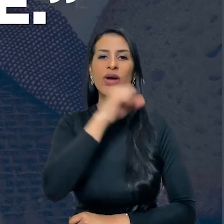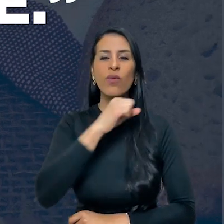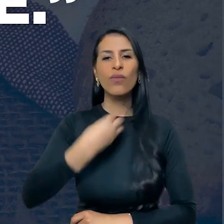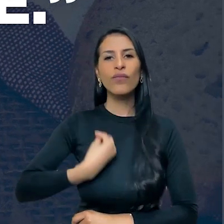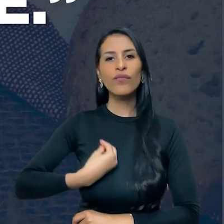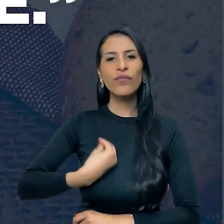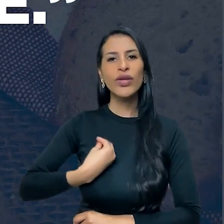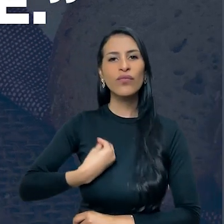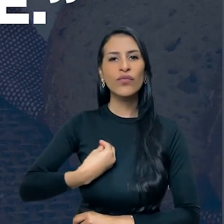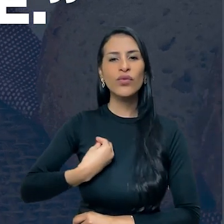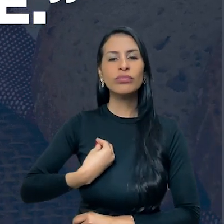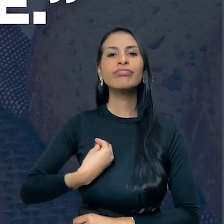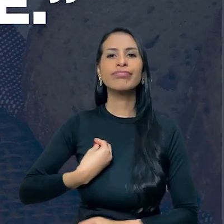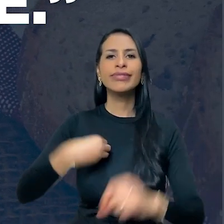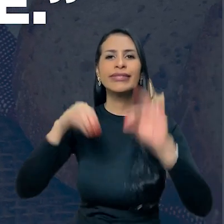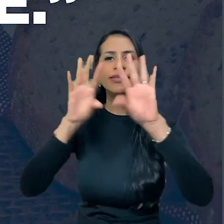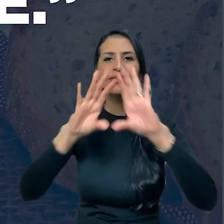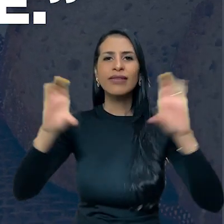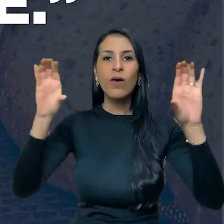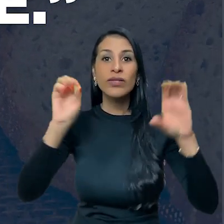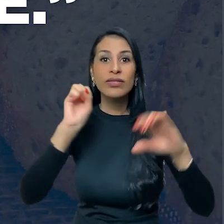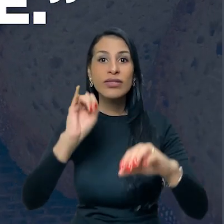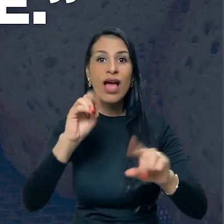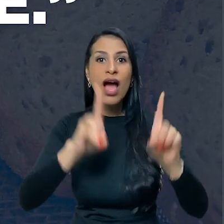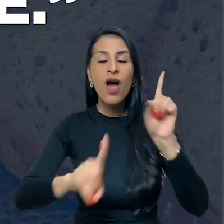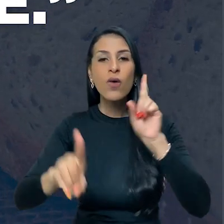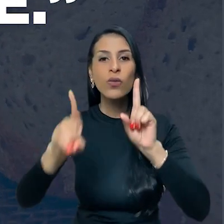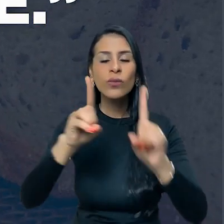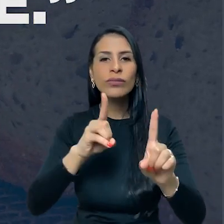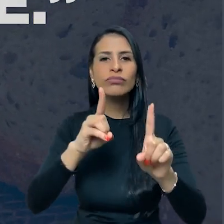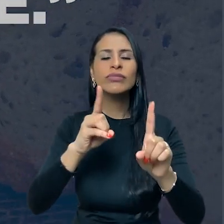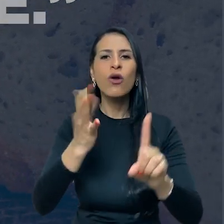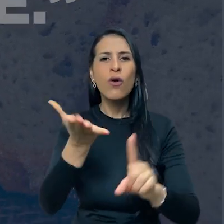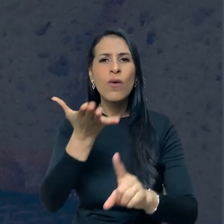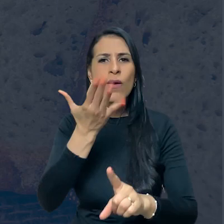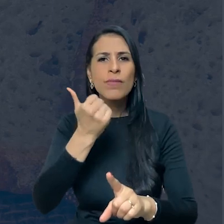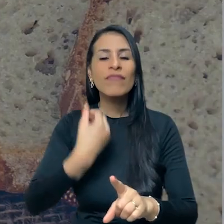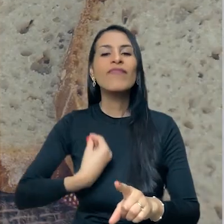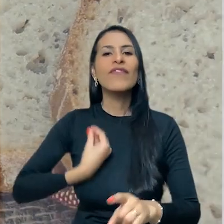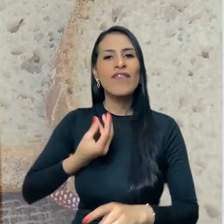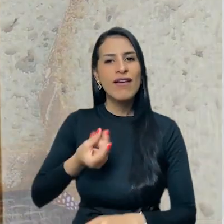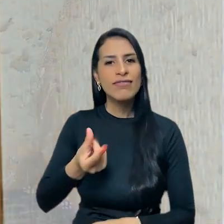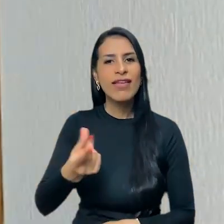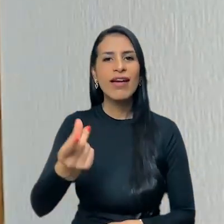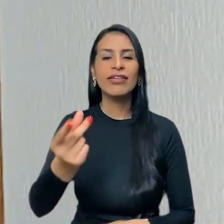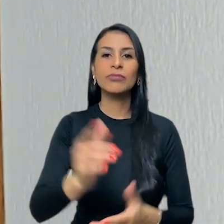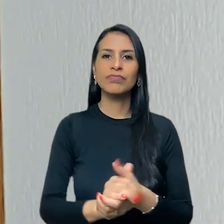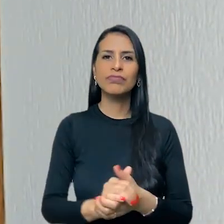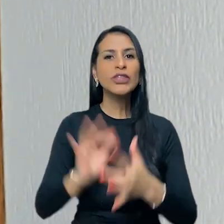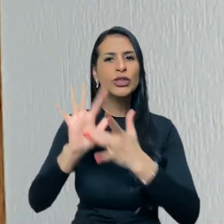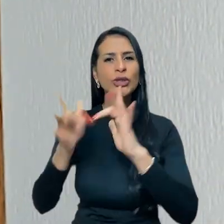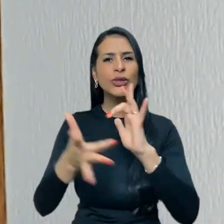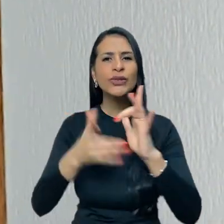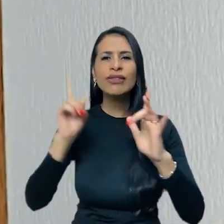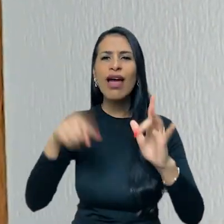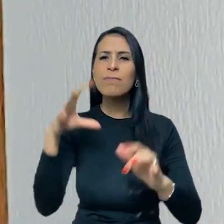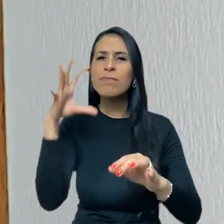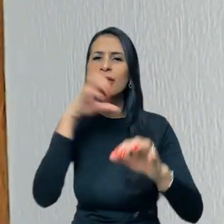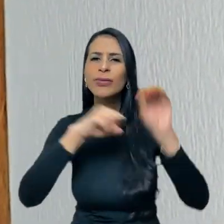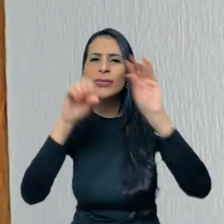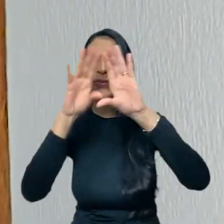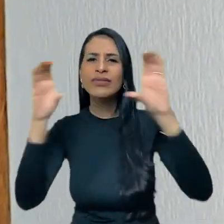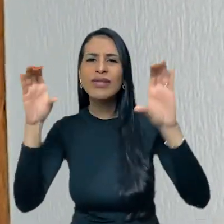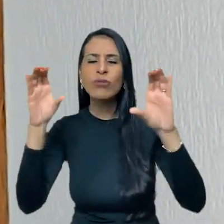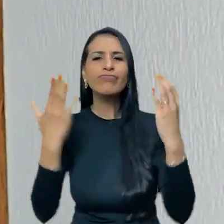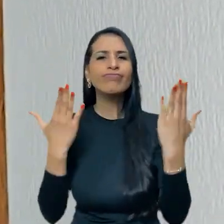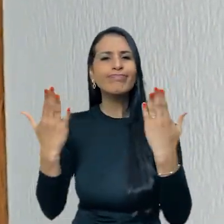céu. Se alguém comer deste pão, viverá eternamente. Jesus é o pão do céu. Pão